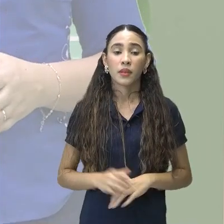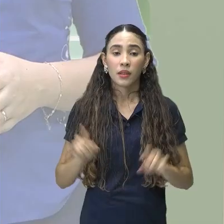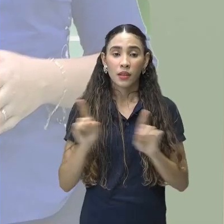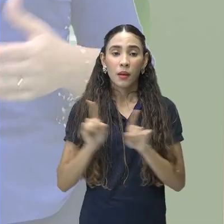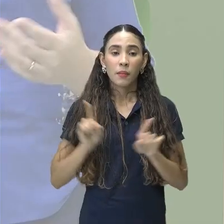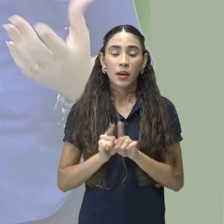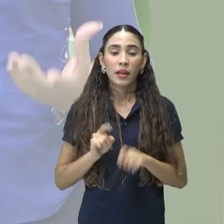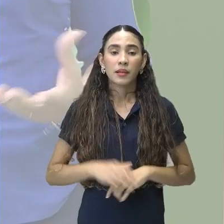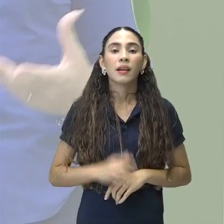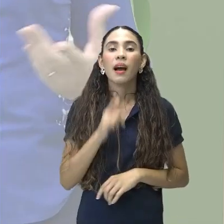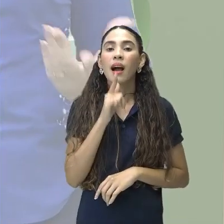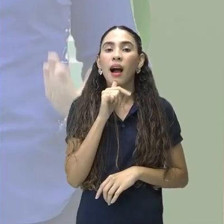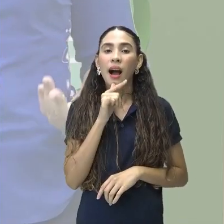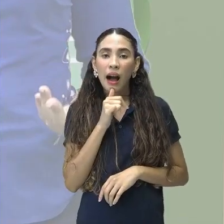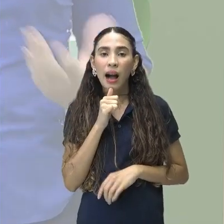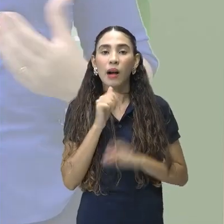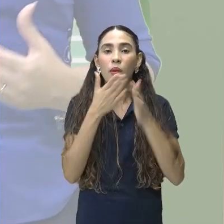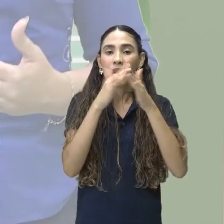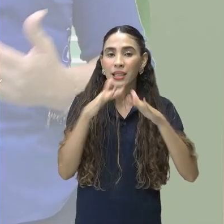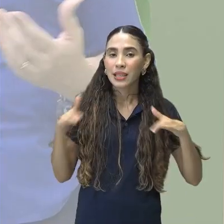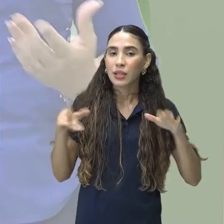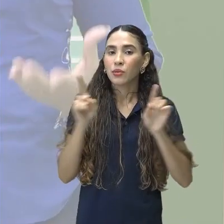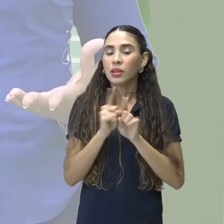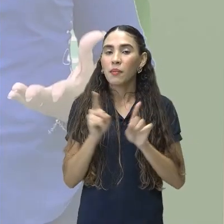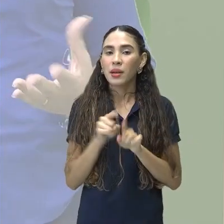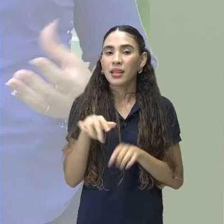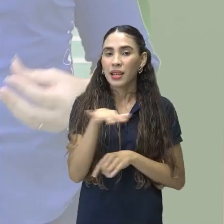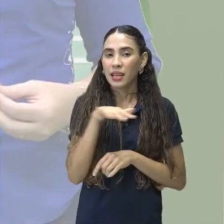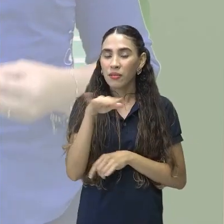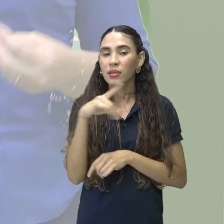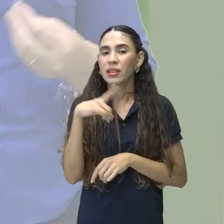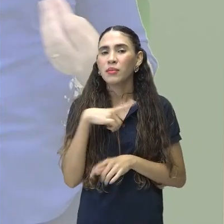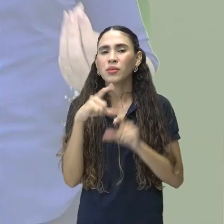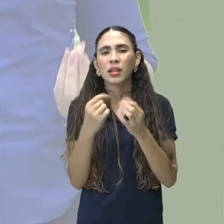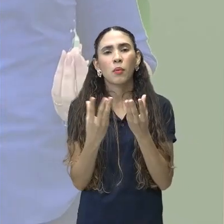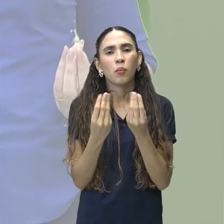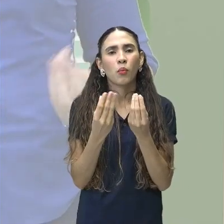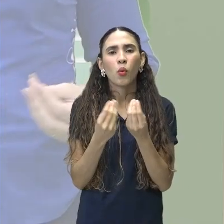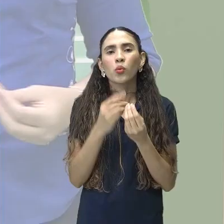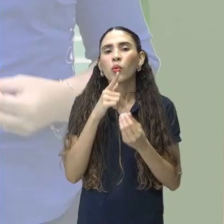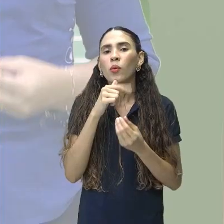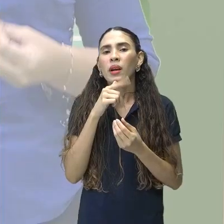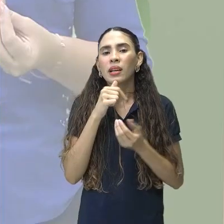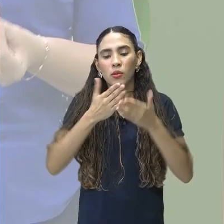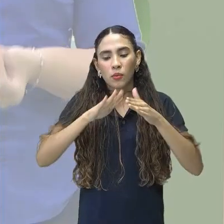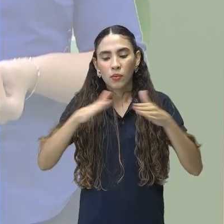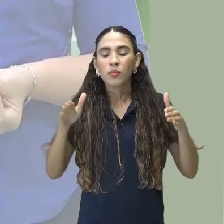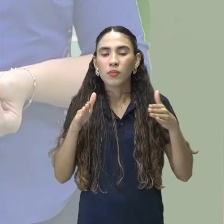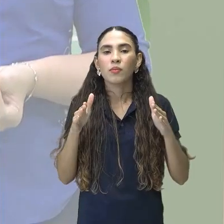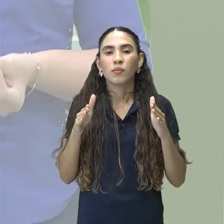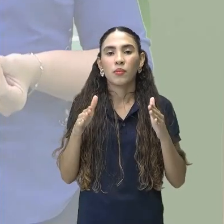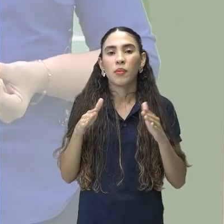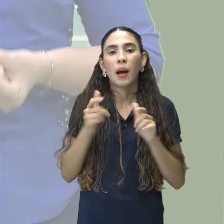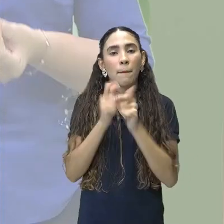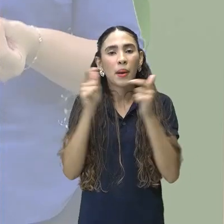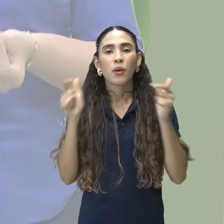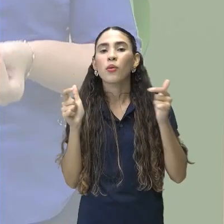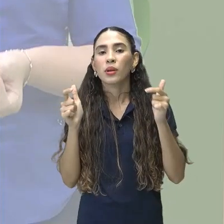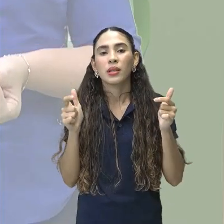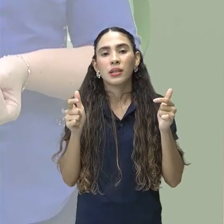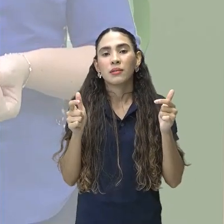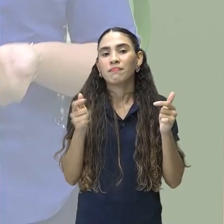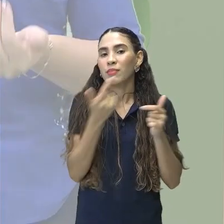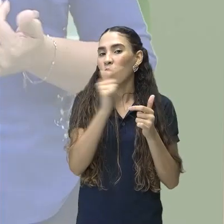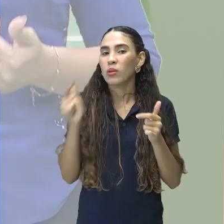Também a poluição das águas, dos rios, né? Na nossa região nós temos muitos igarapés e uma boa parte deles já não está